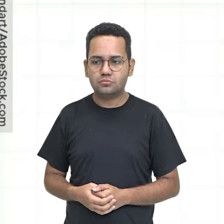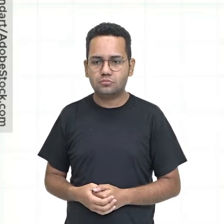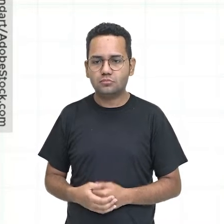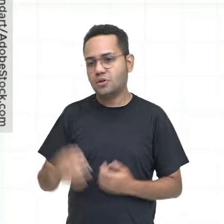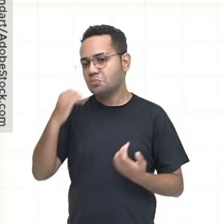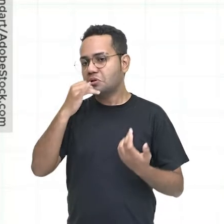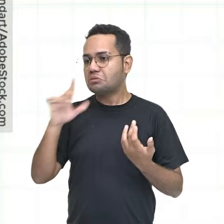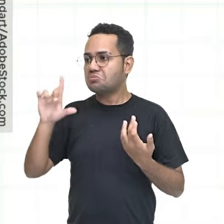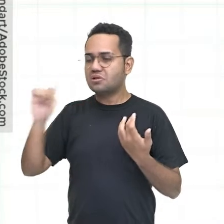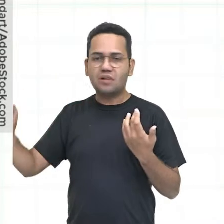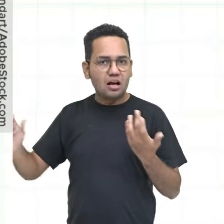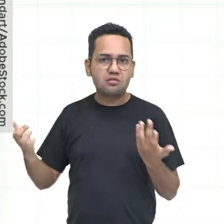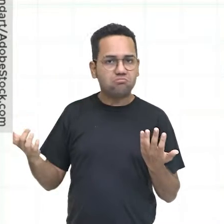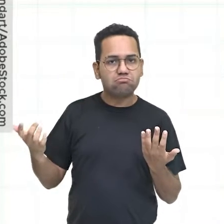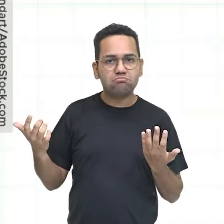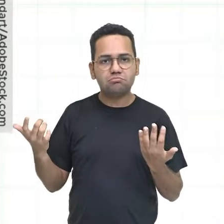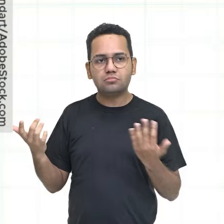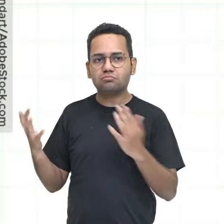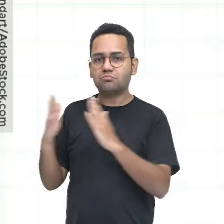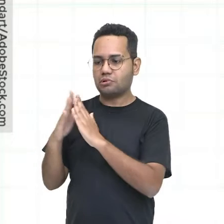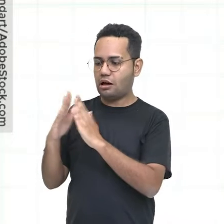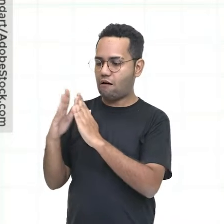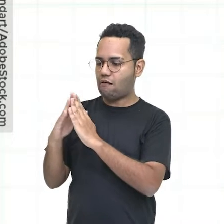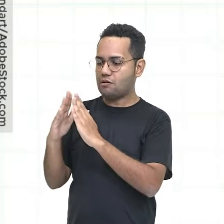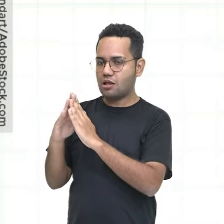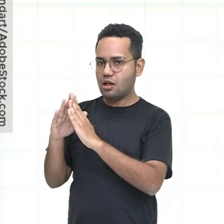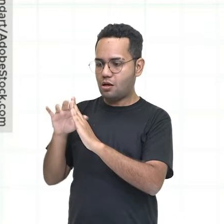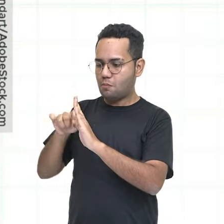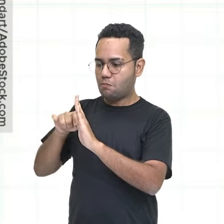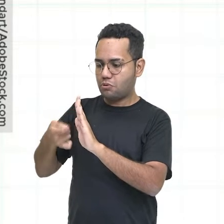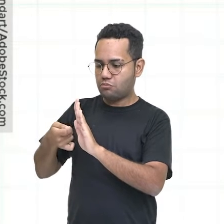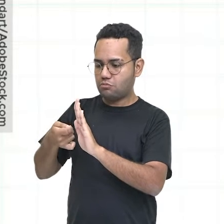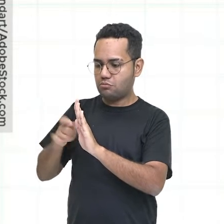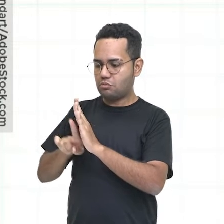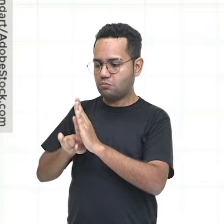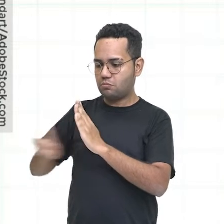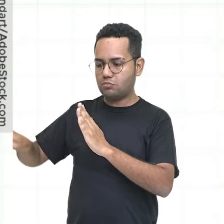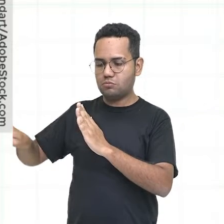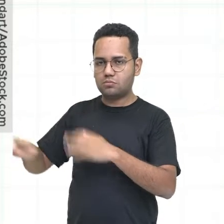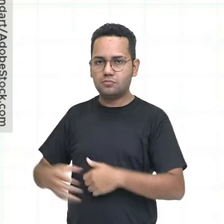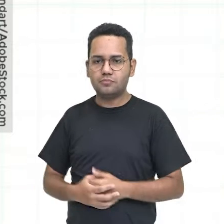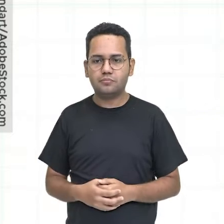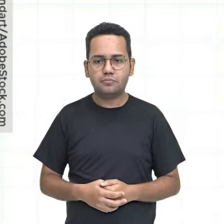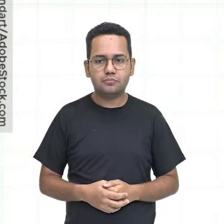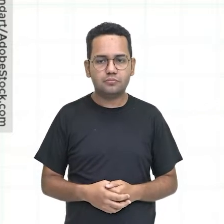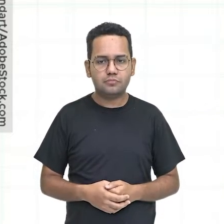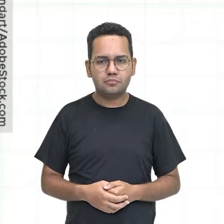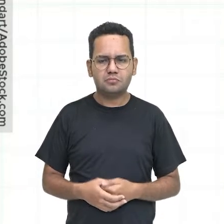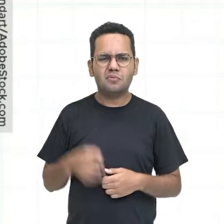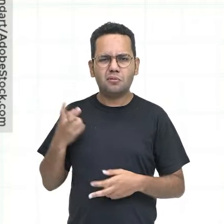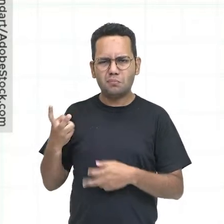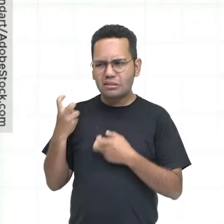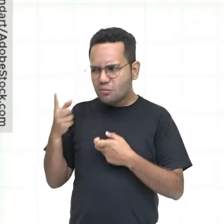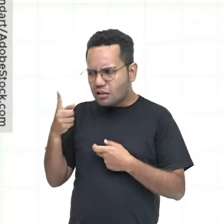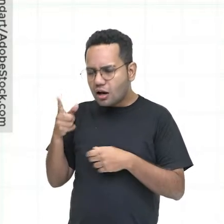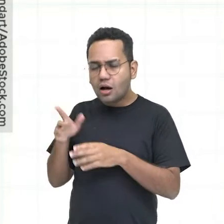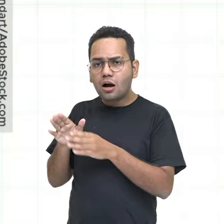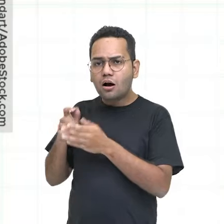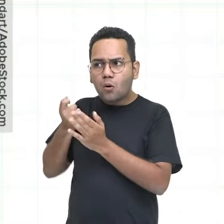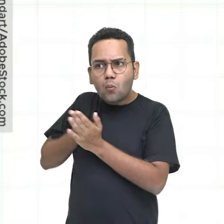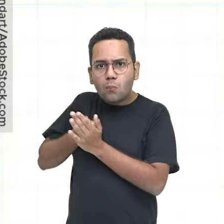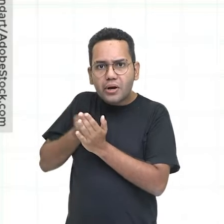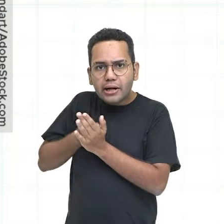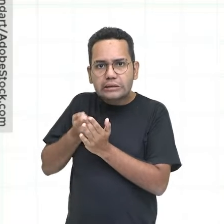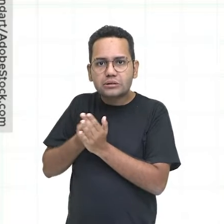partir, deixar. Nesse caso aqui é sair, né? Partir. Então, she must not. Repare que é uma obrigação, né? Só que não